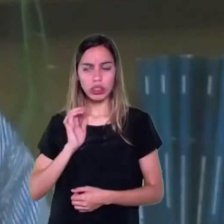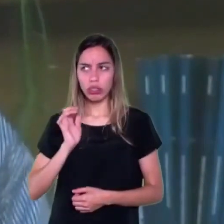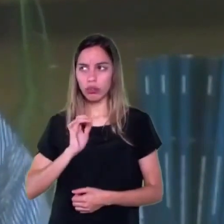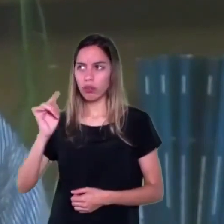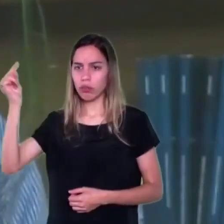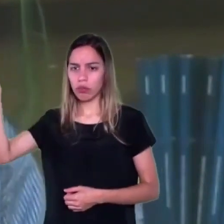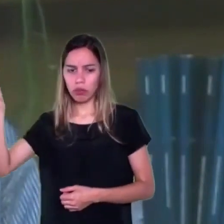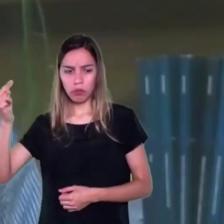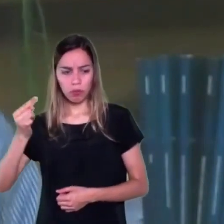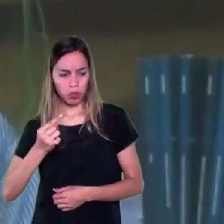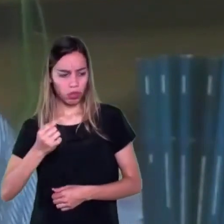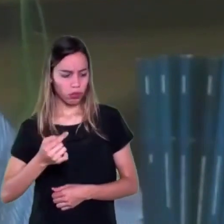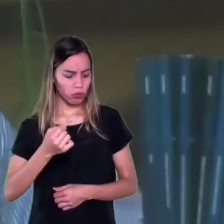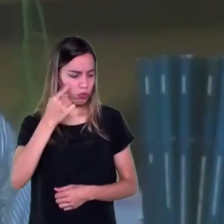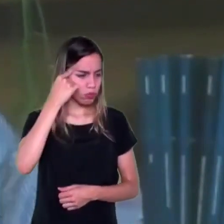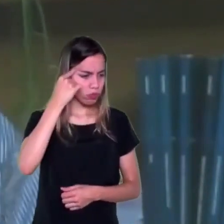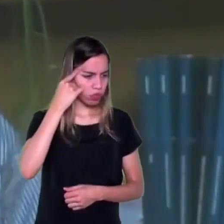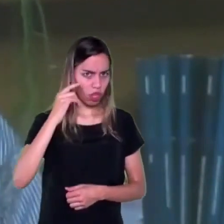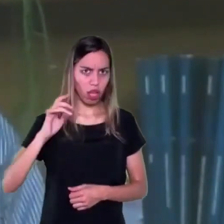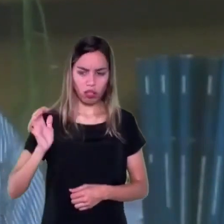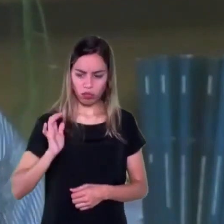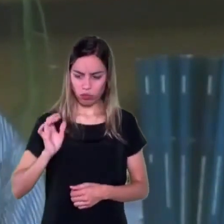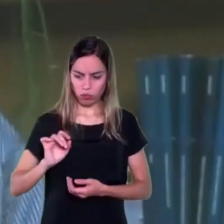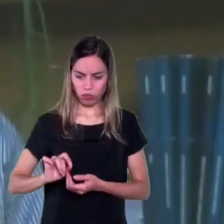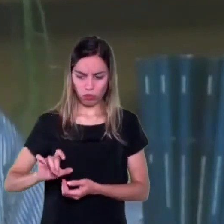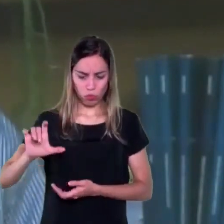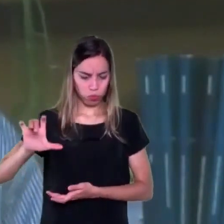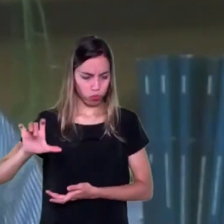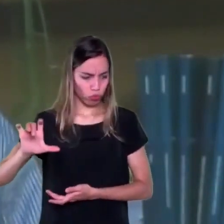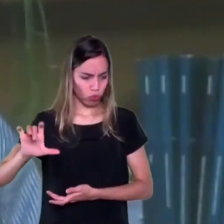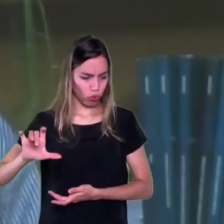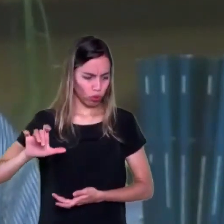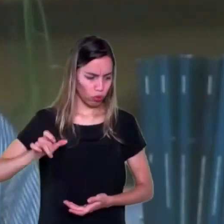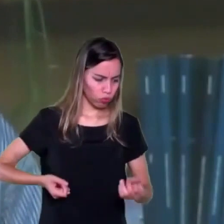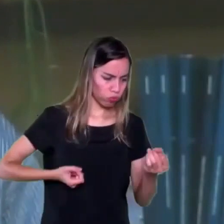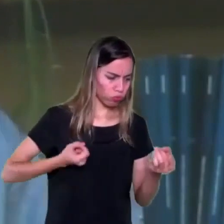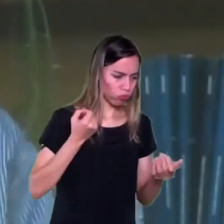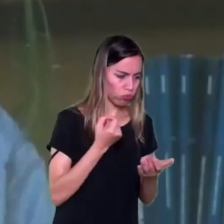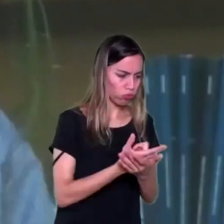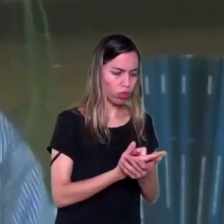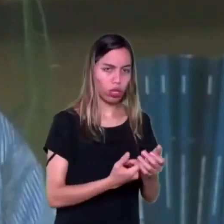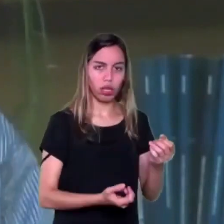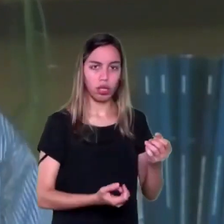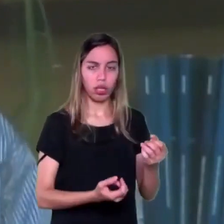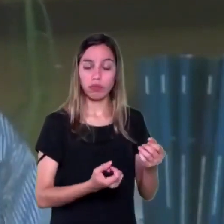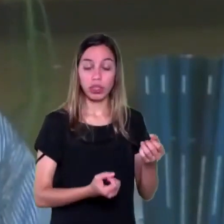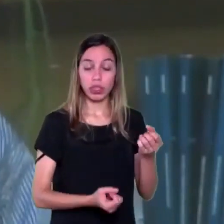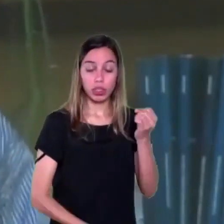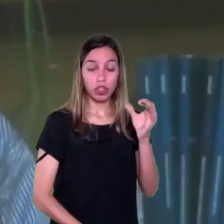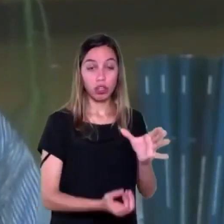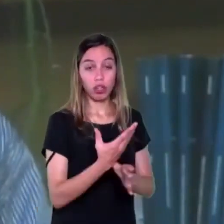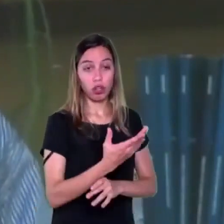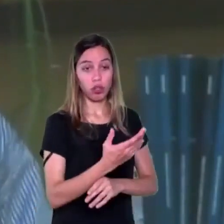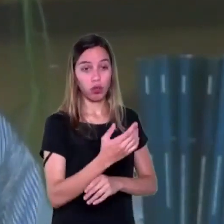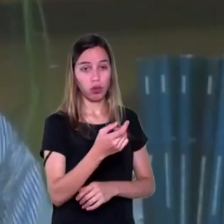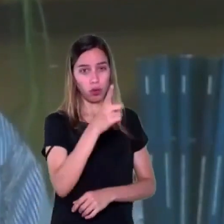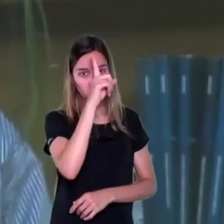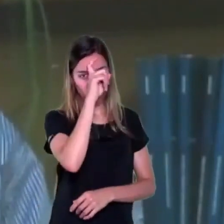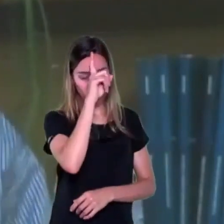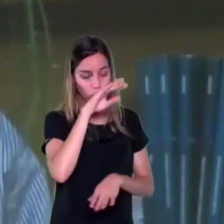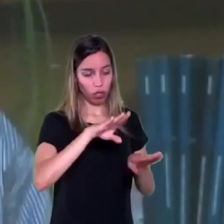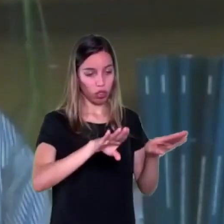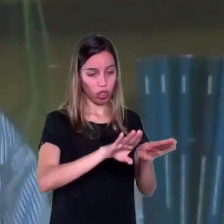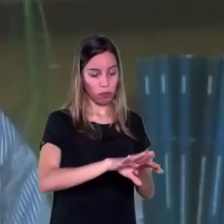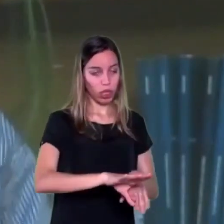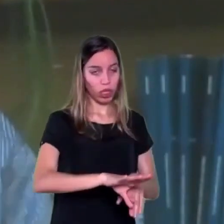alguns projetos. Um deles é o hospital, outro é uma escola. Aliás, duas escolas. Então, assim,